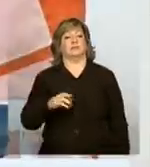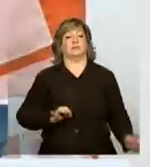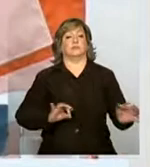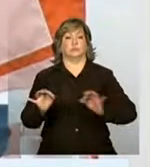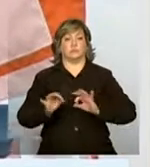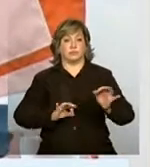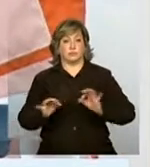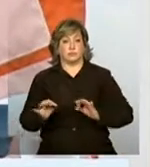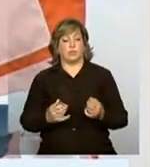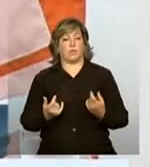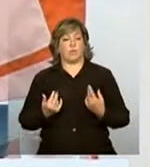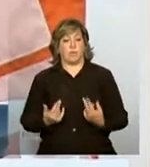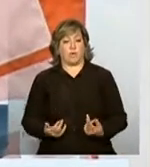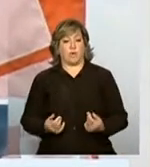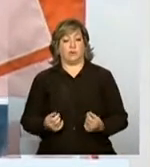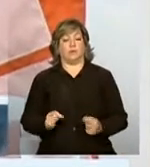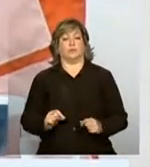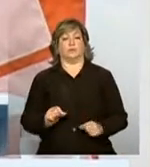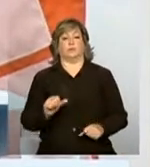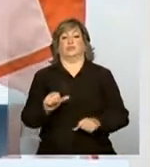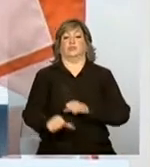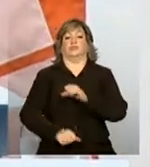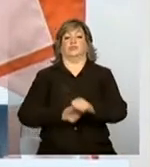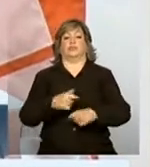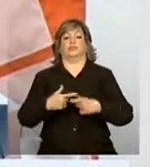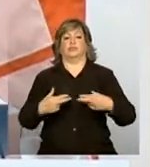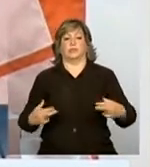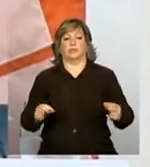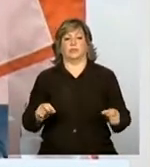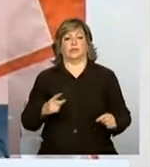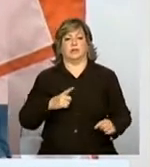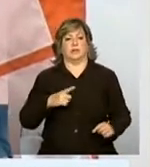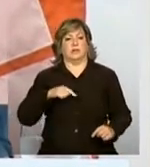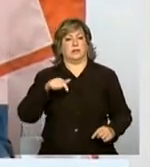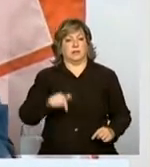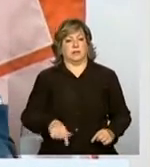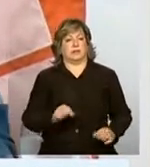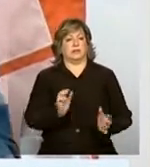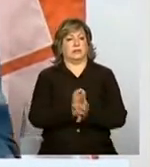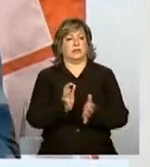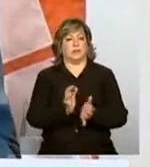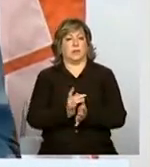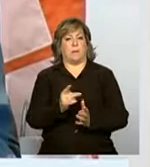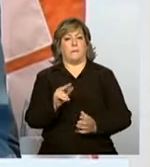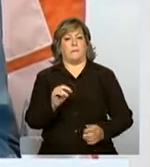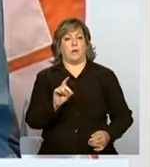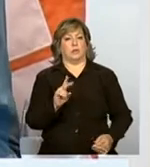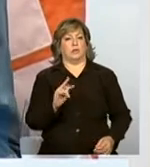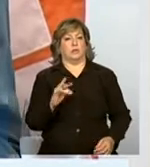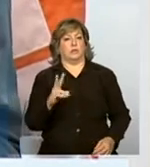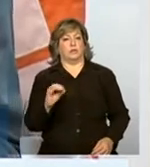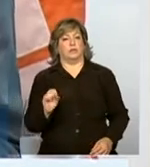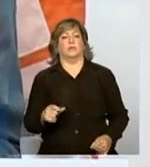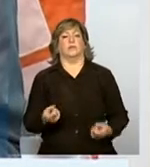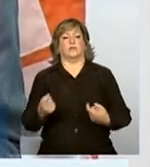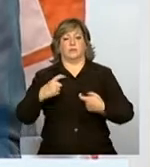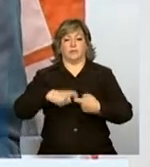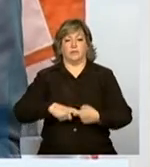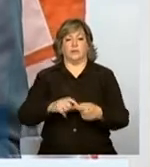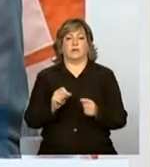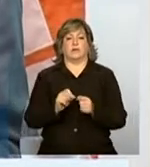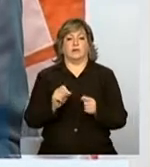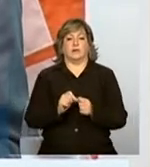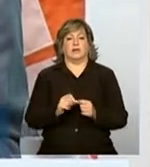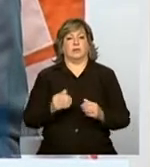administração igualmente transformadora, que ouve o setor produtivo e com ele estabelece parcerias